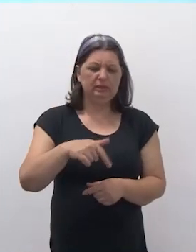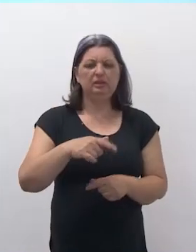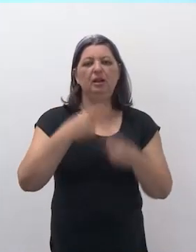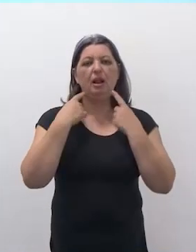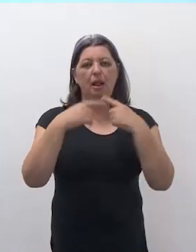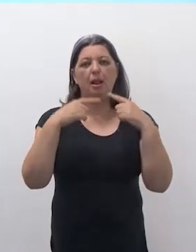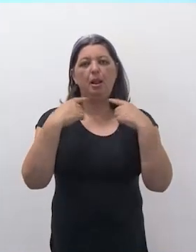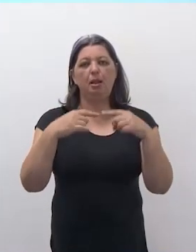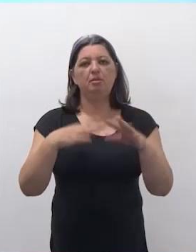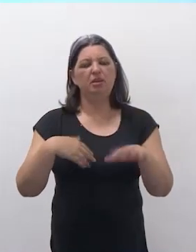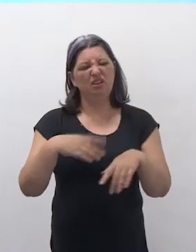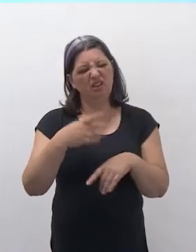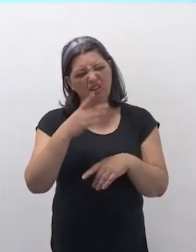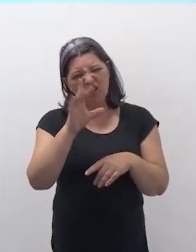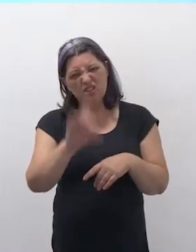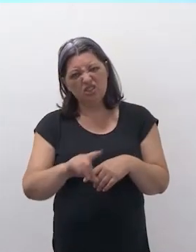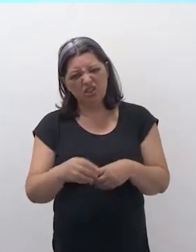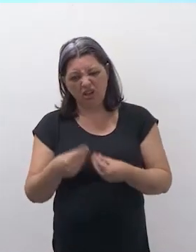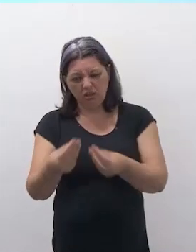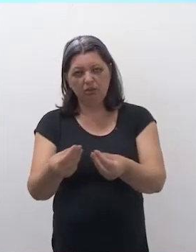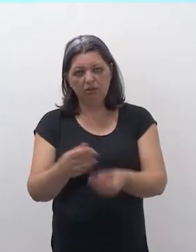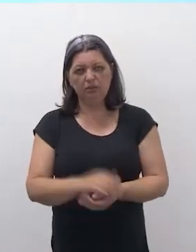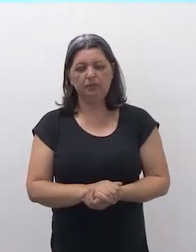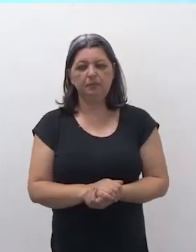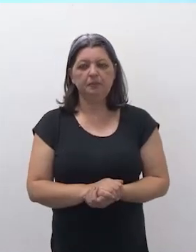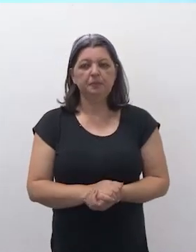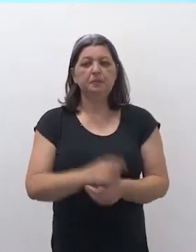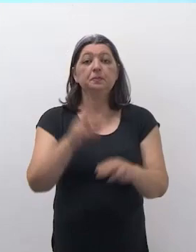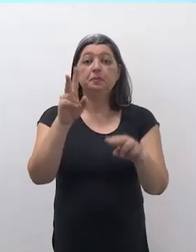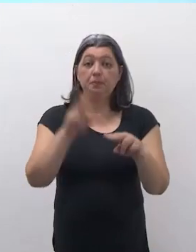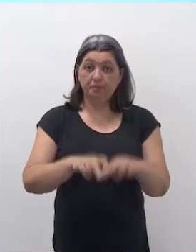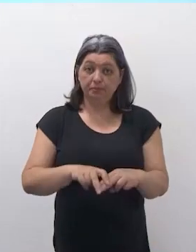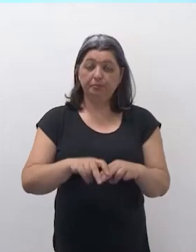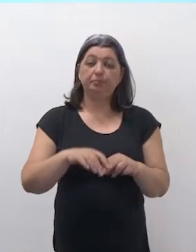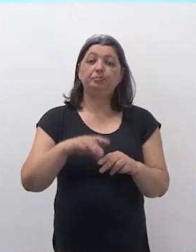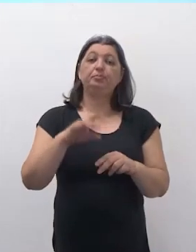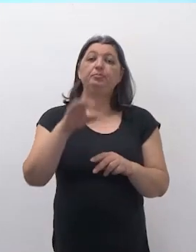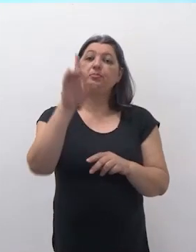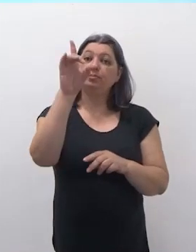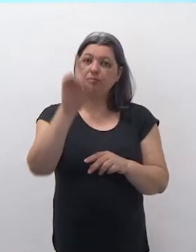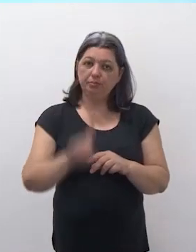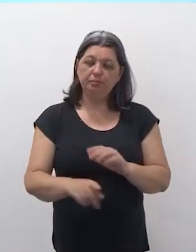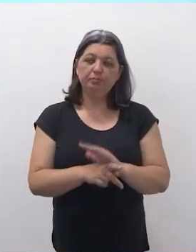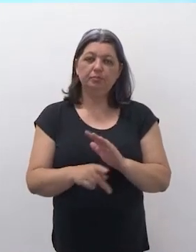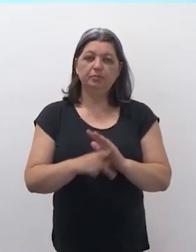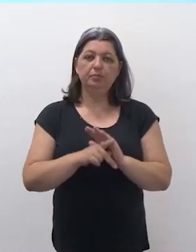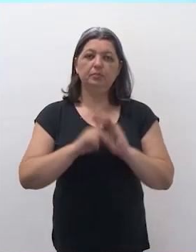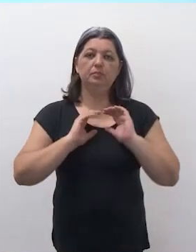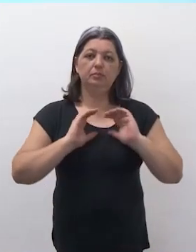Vamos dar uns direitos para eles. Por isso que os direitos civis eles vão vir primeiro, né? Porque